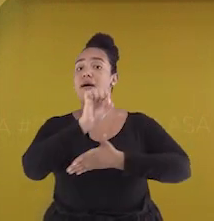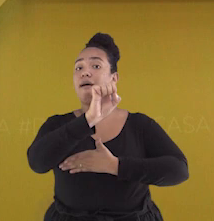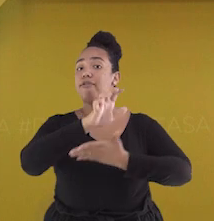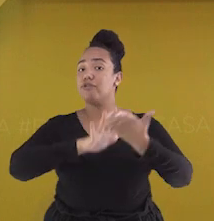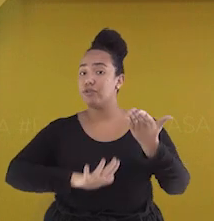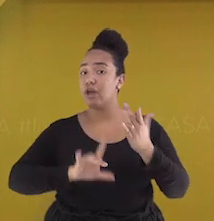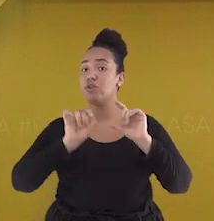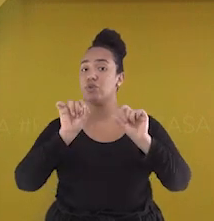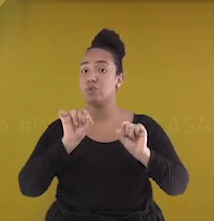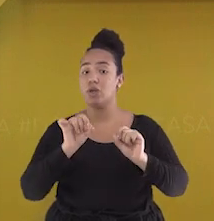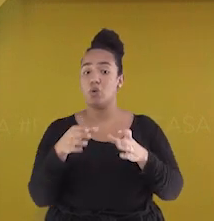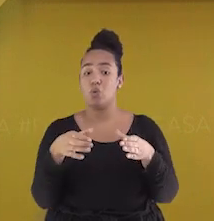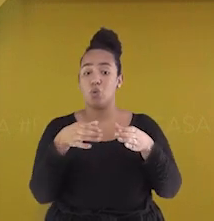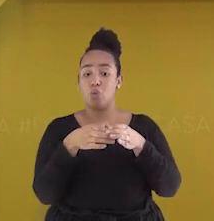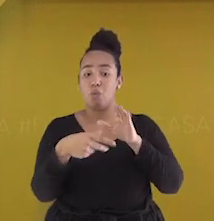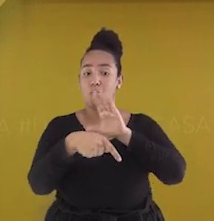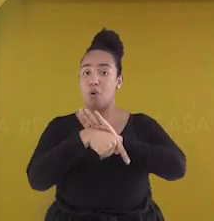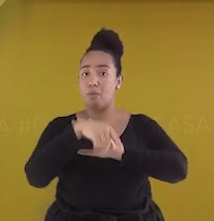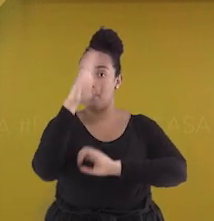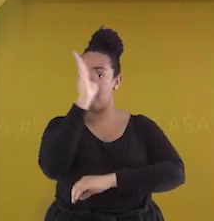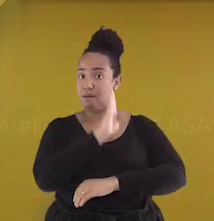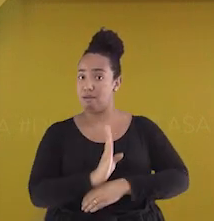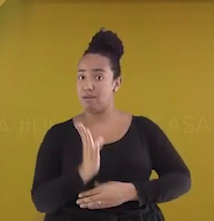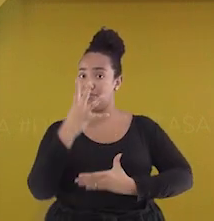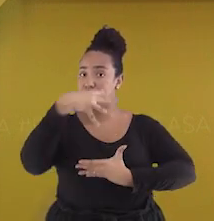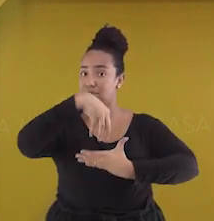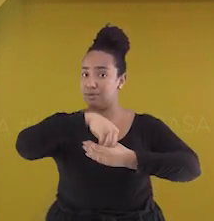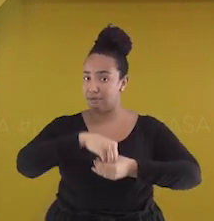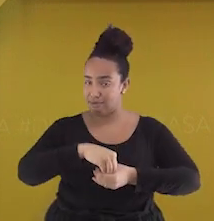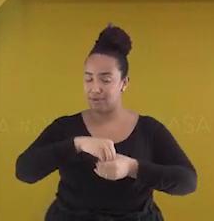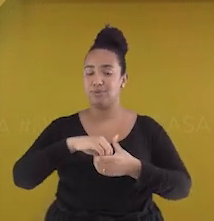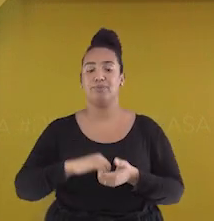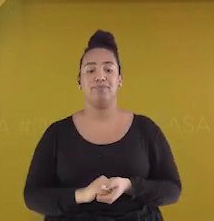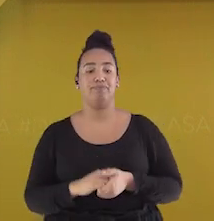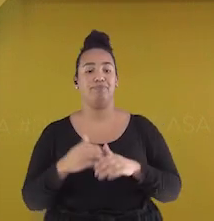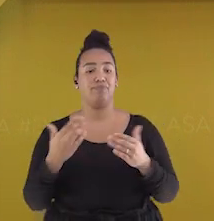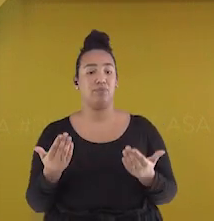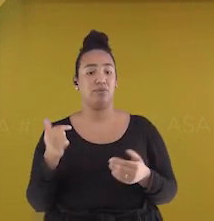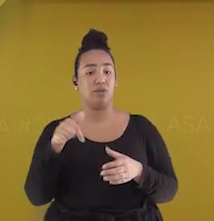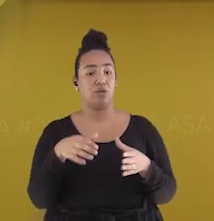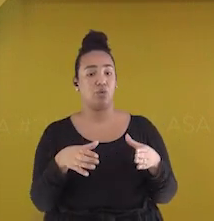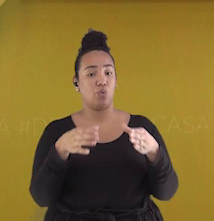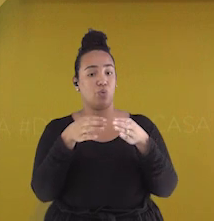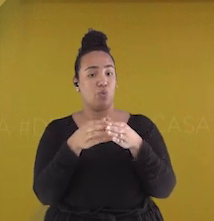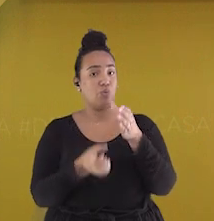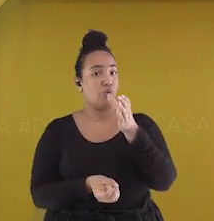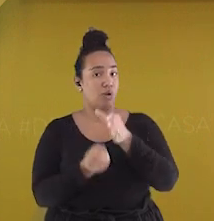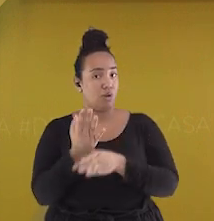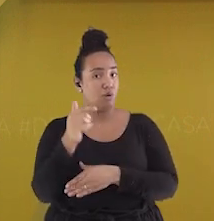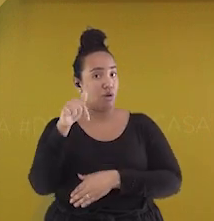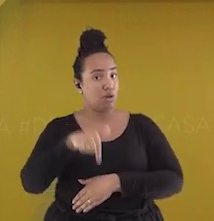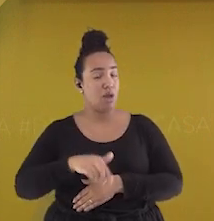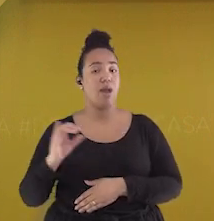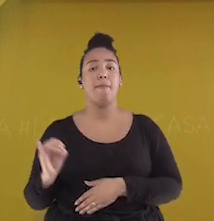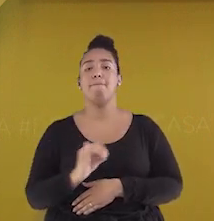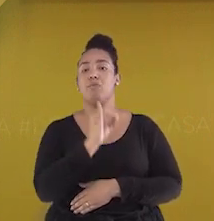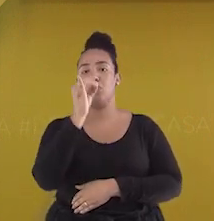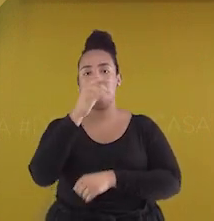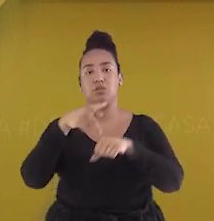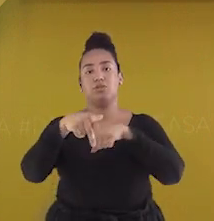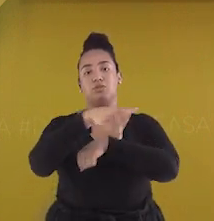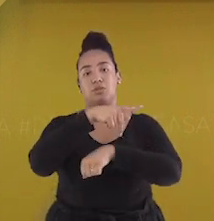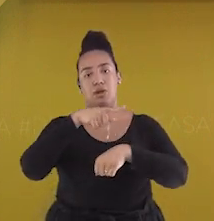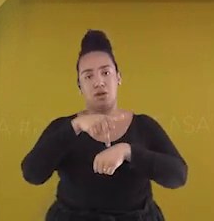sobre o grupo em que o Brasil faz parte. A formação desse bloco é muito importante para as relações